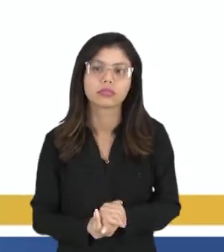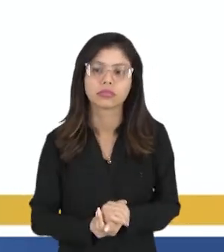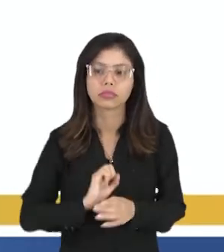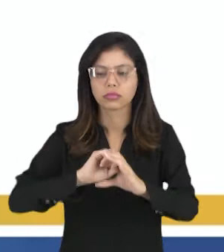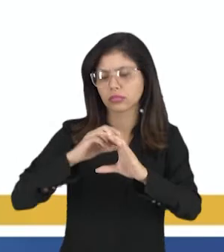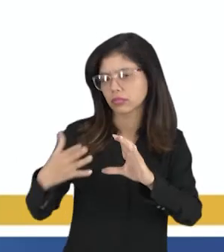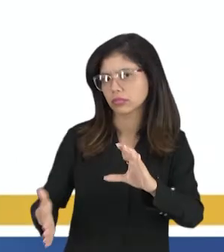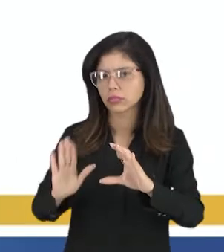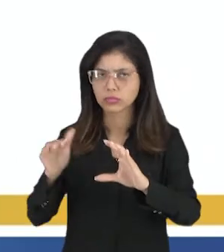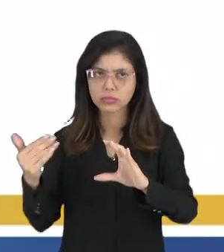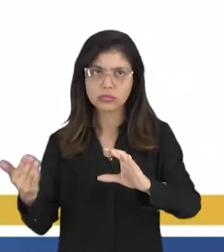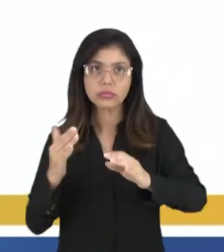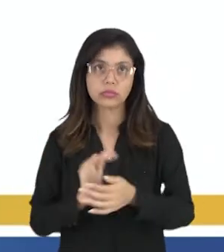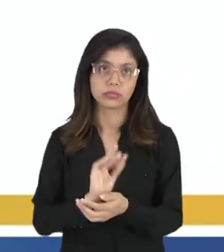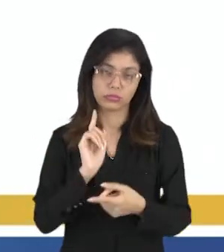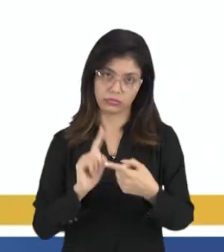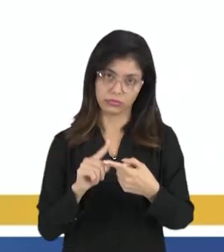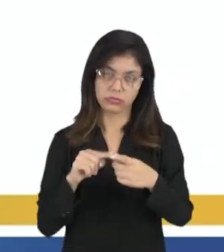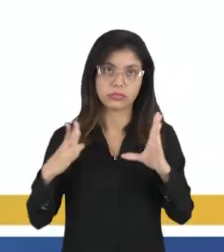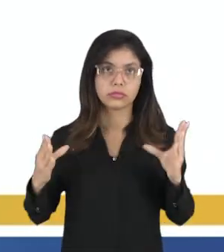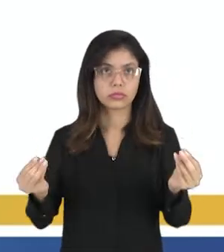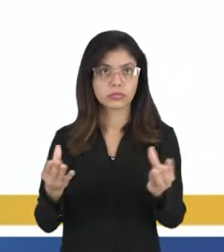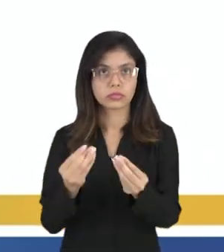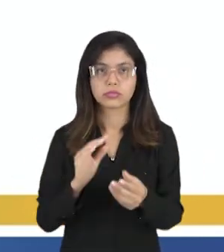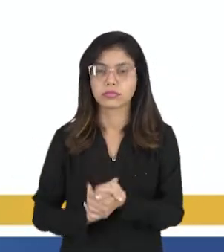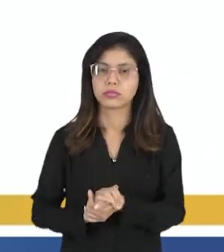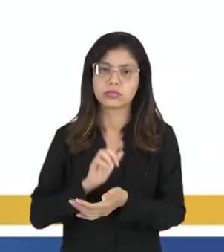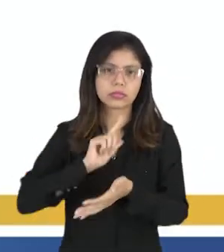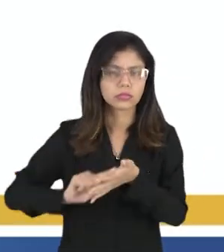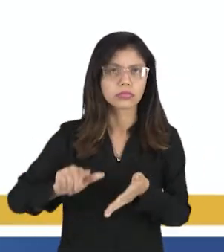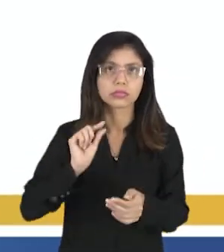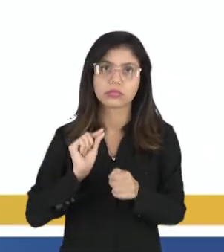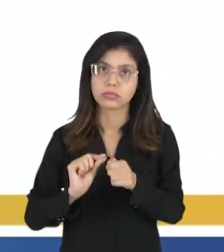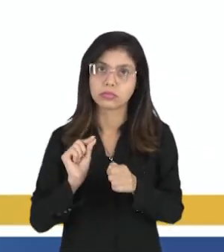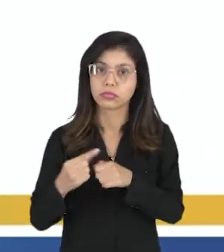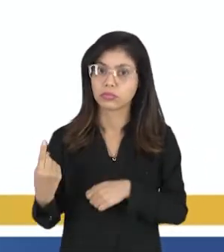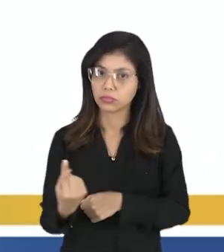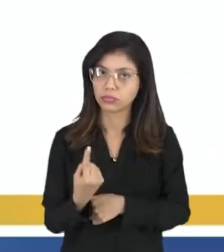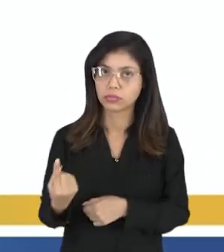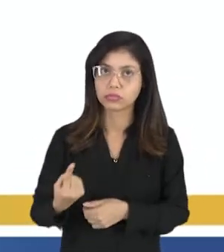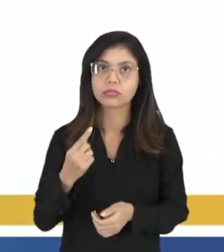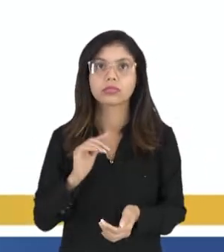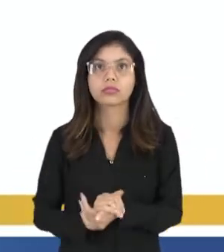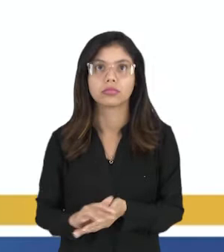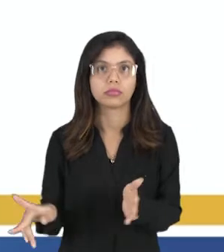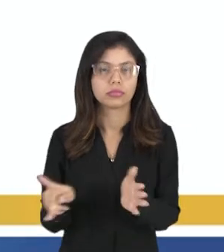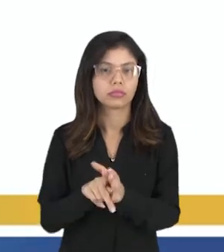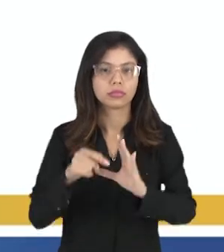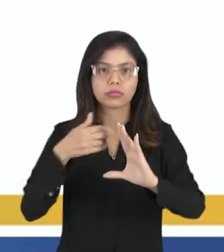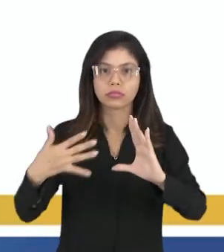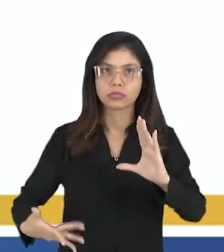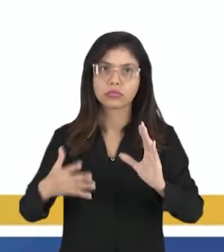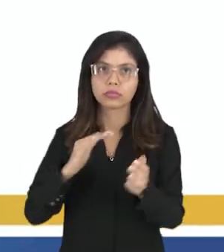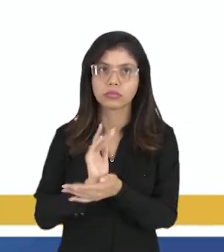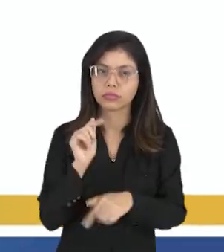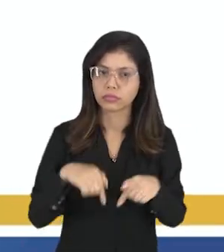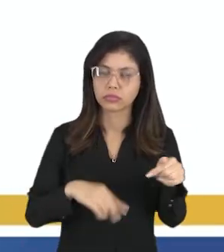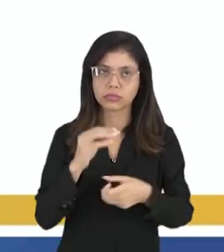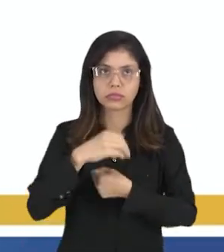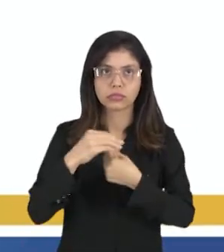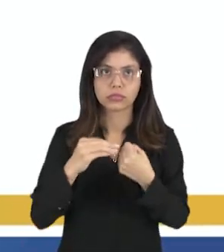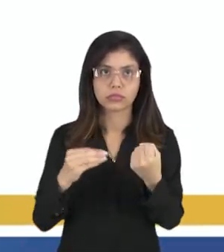seguintes características. Primeira, uma substância pura é formada por um único tipo de espécie química,